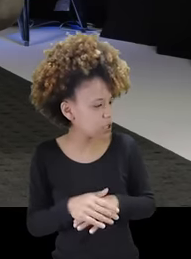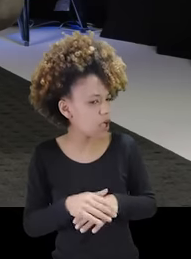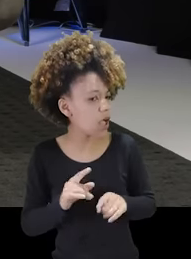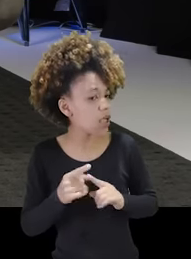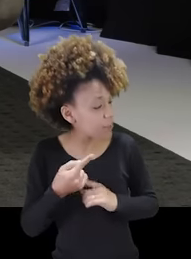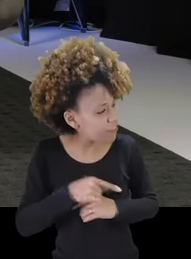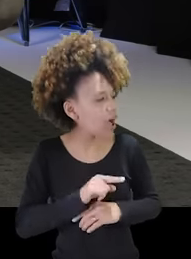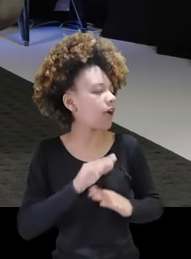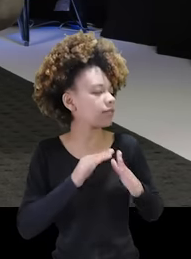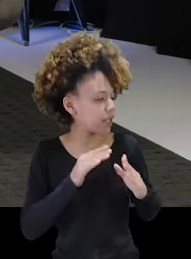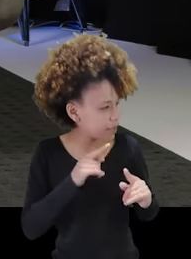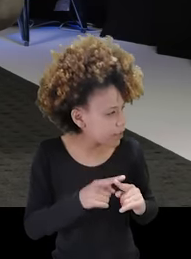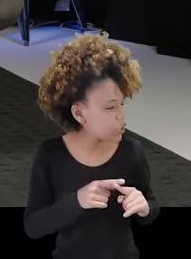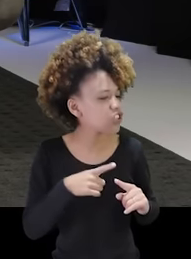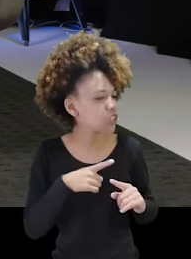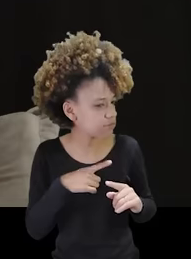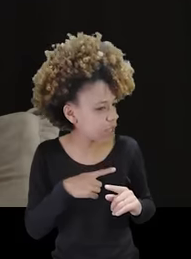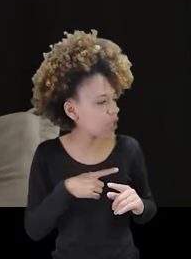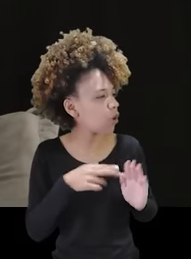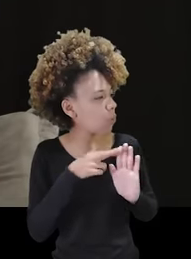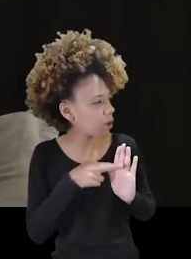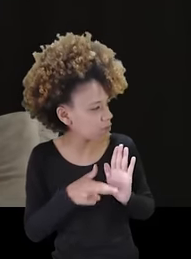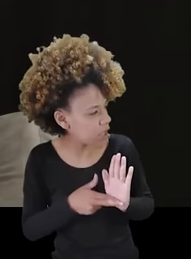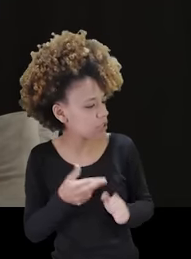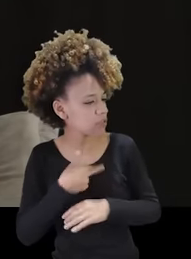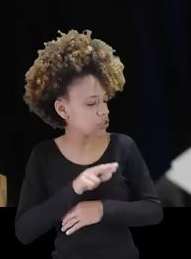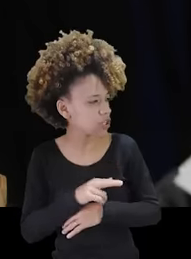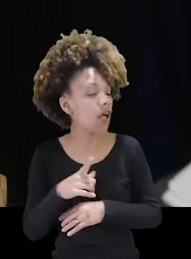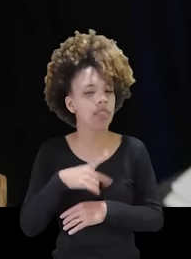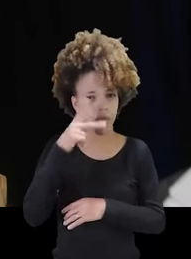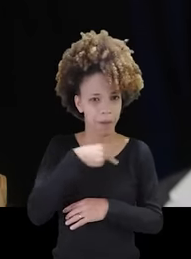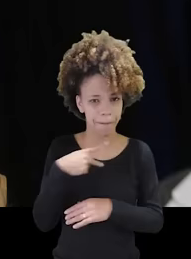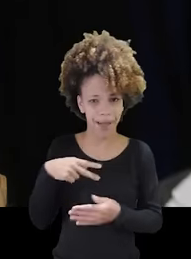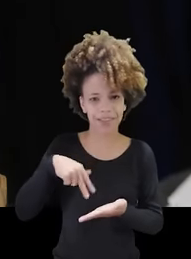e as pessoas vão na igreja Tem movimento feriados religiosos